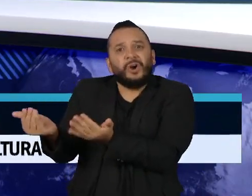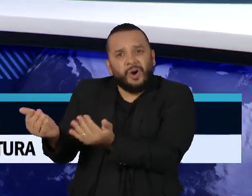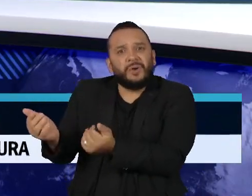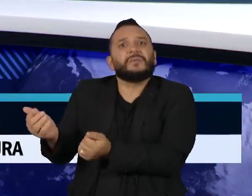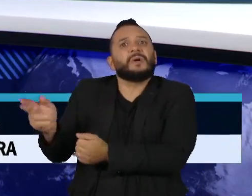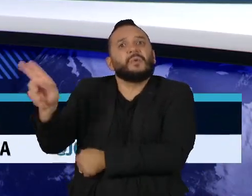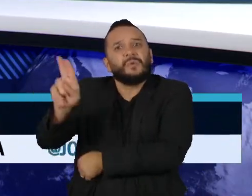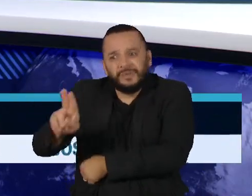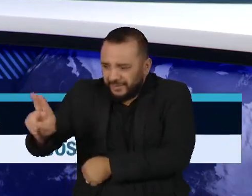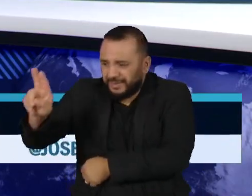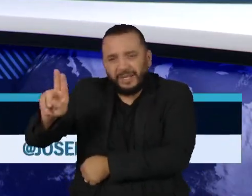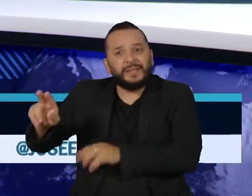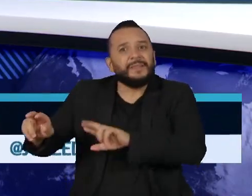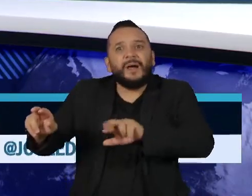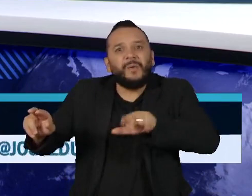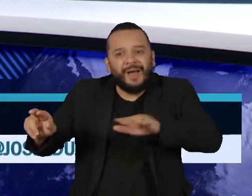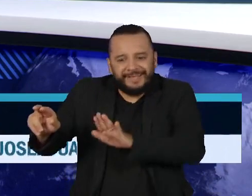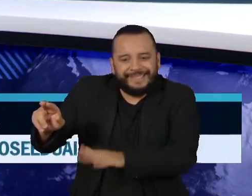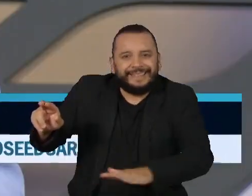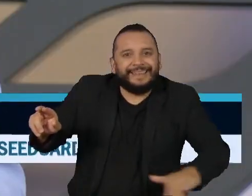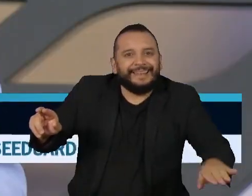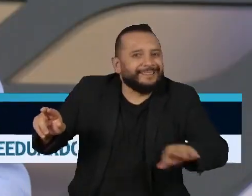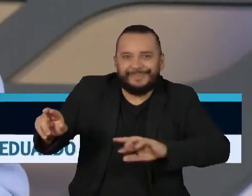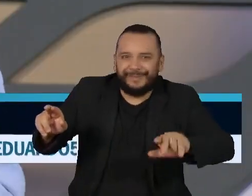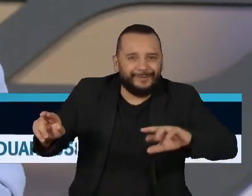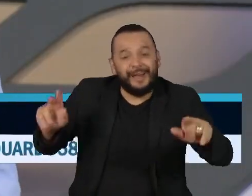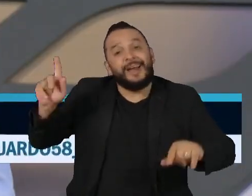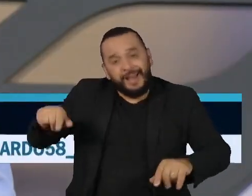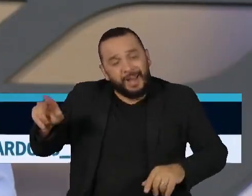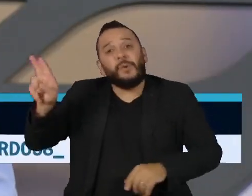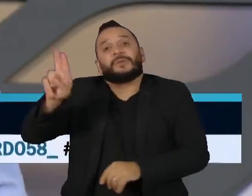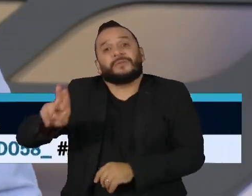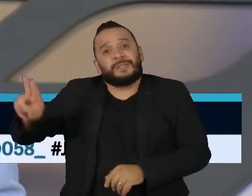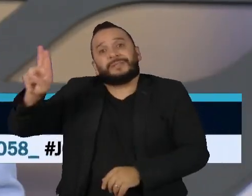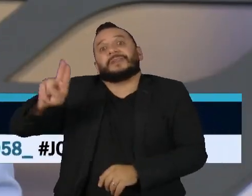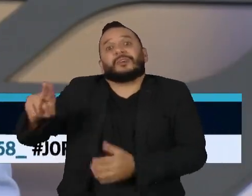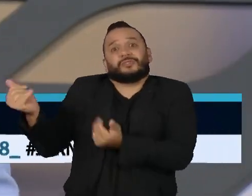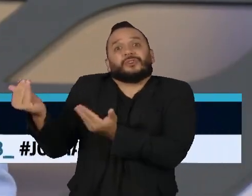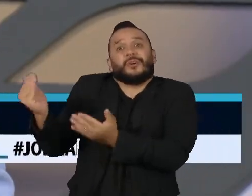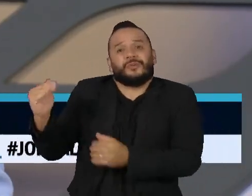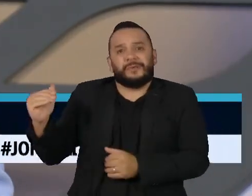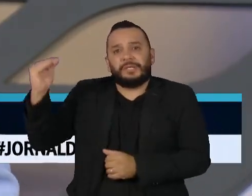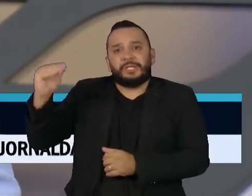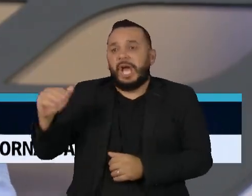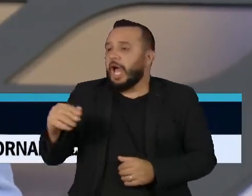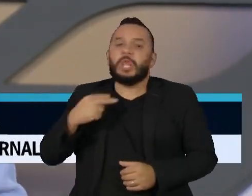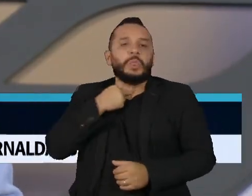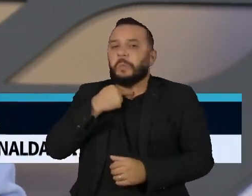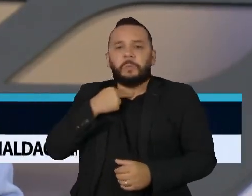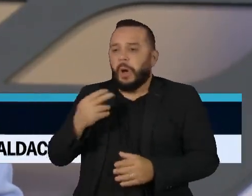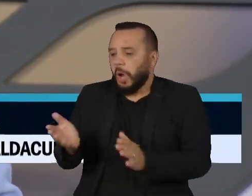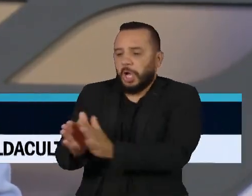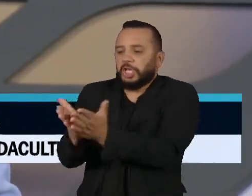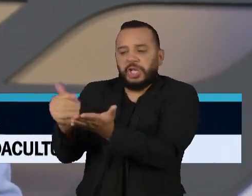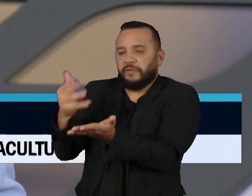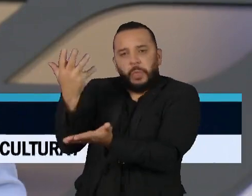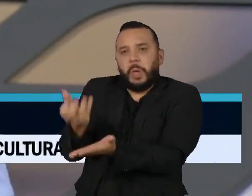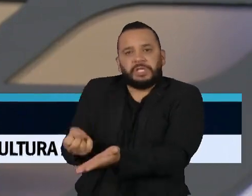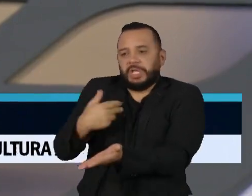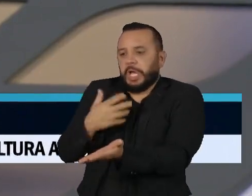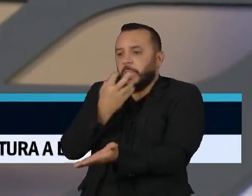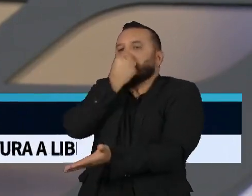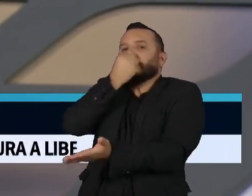muito pequenas que não têm condição de interpretar um texto literário. Nessa hora, não vale a liberdade de expressão, não vale a liberdade